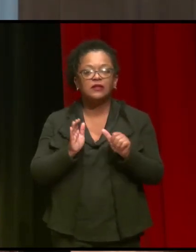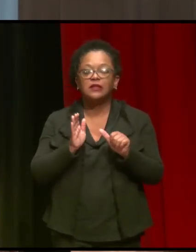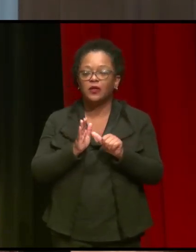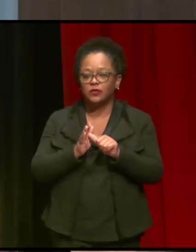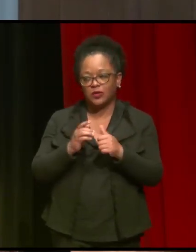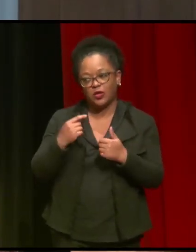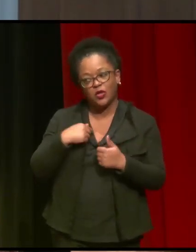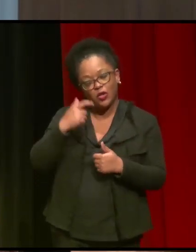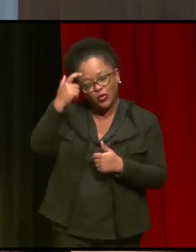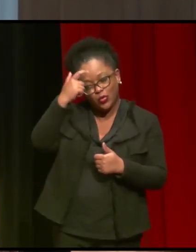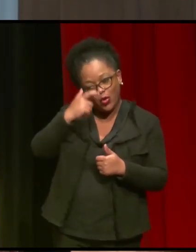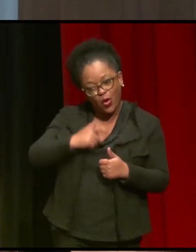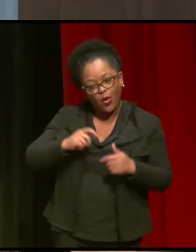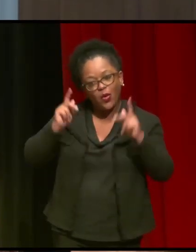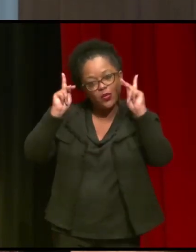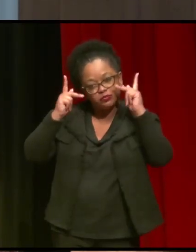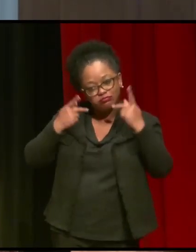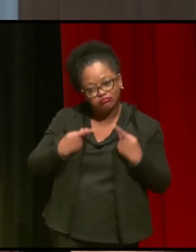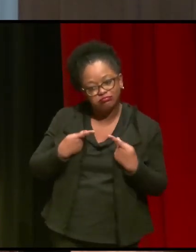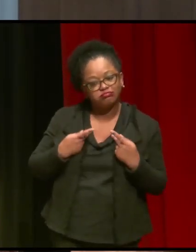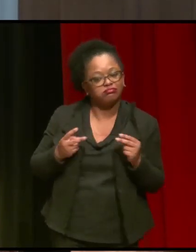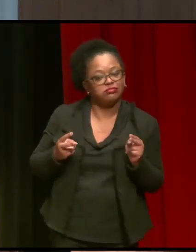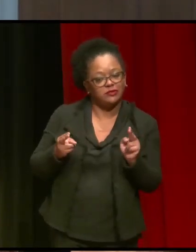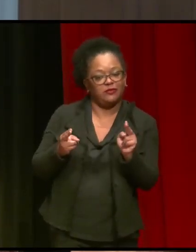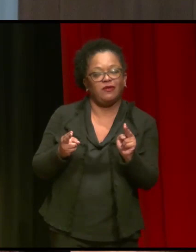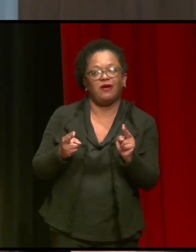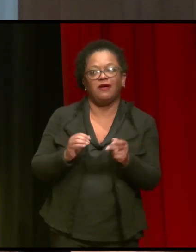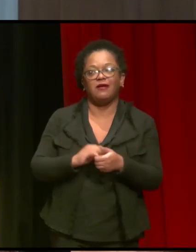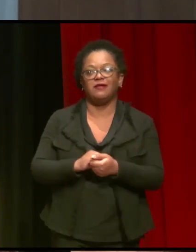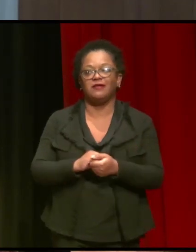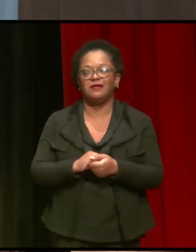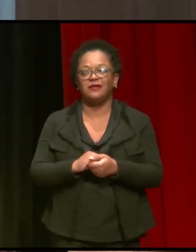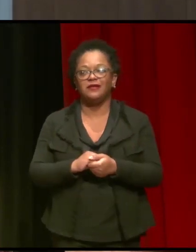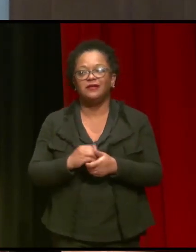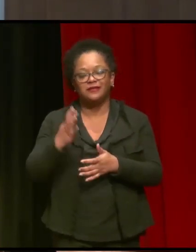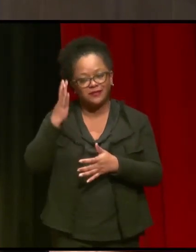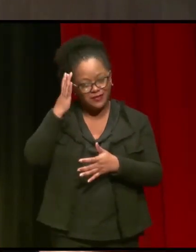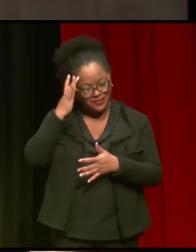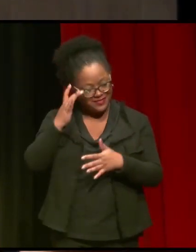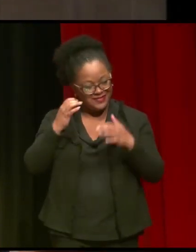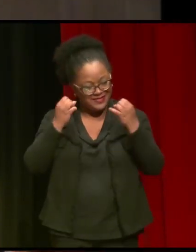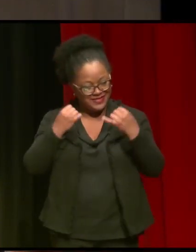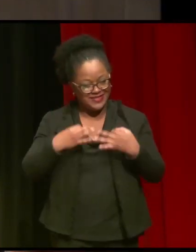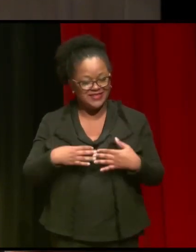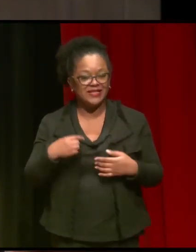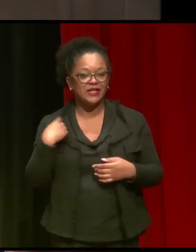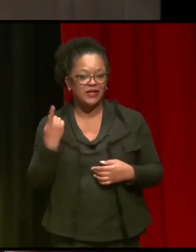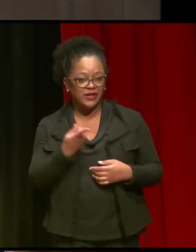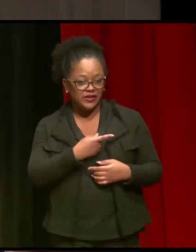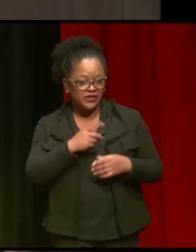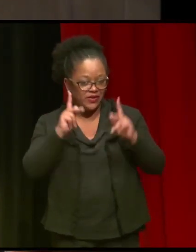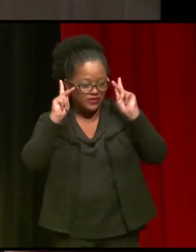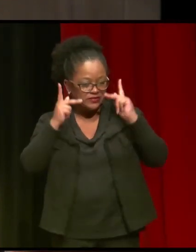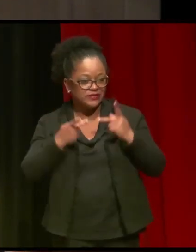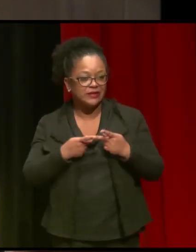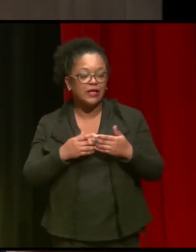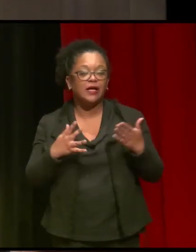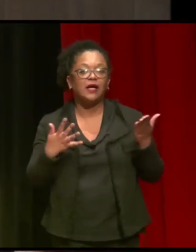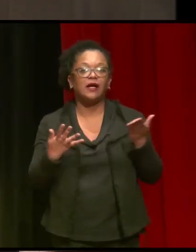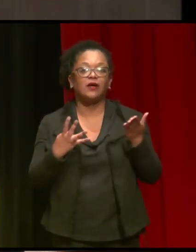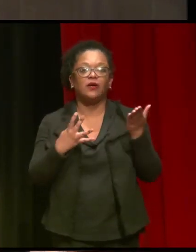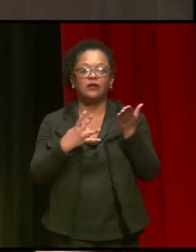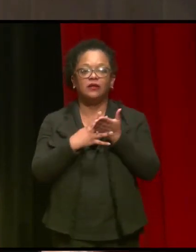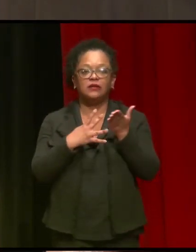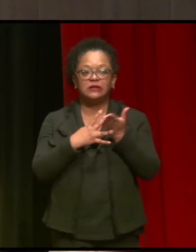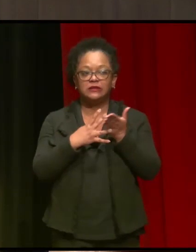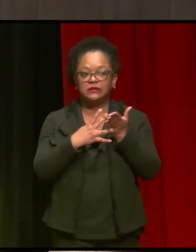Ah, lógico, a gente. Ah, tranquilo. Nós vamos falar sobre isso mais amanhã também, mas é lógico, a gente é pessoa. Gente, vamos fazer um intervalo de